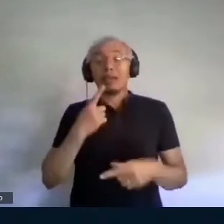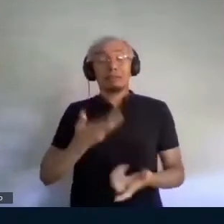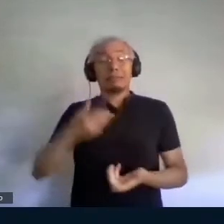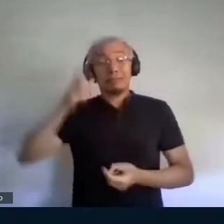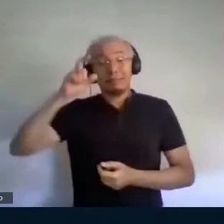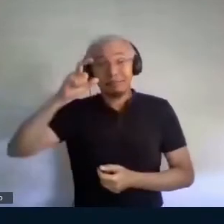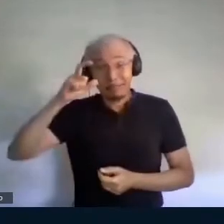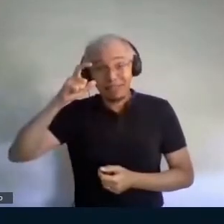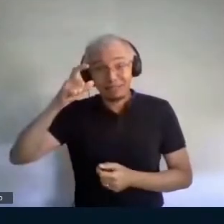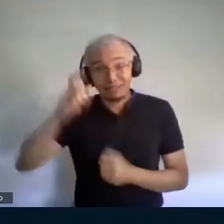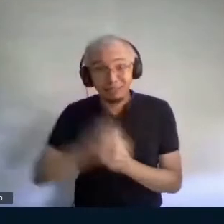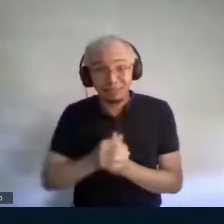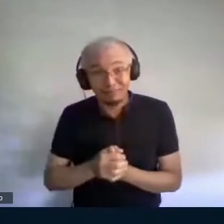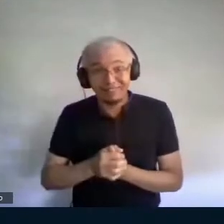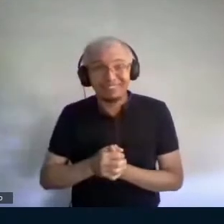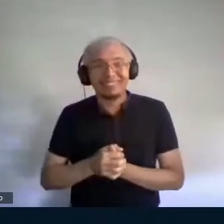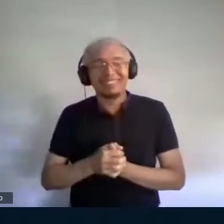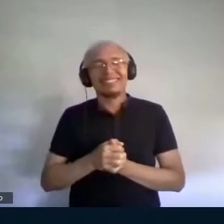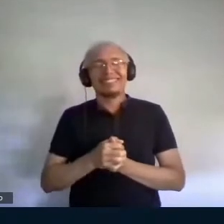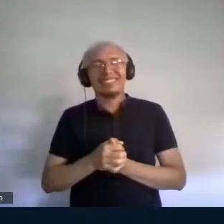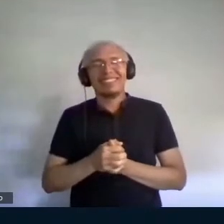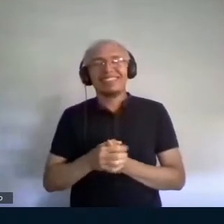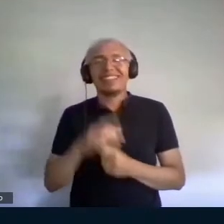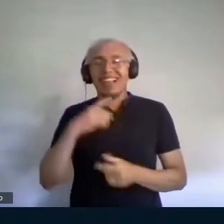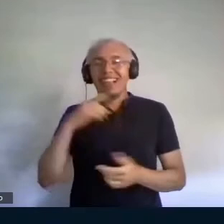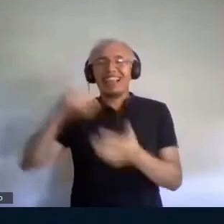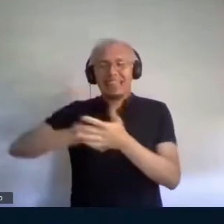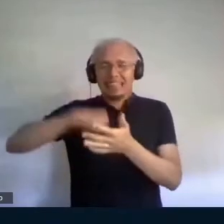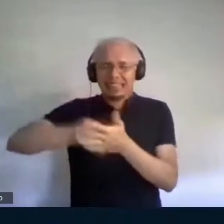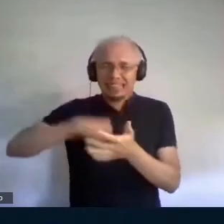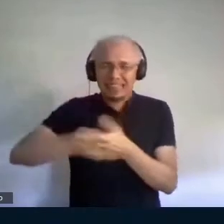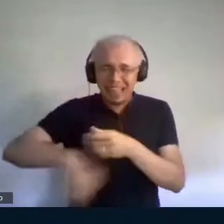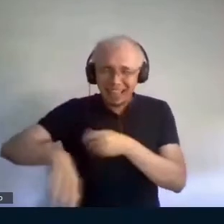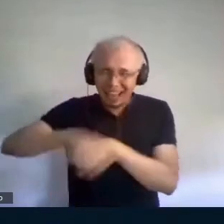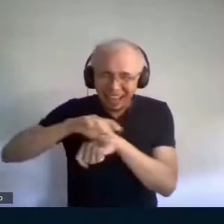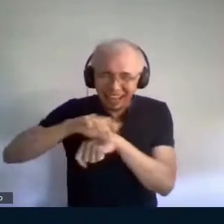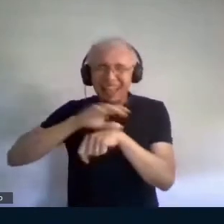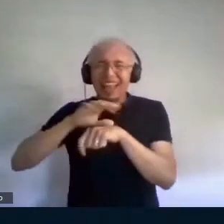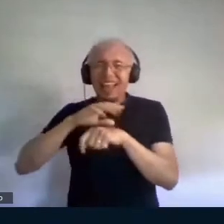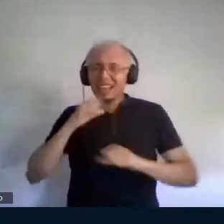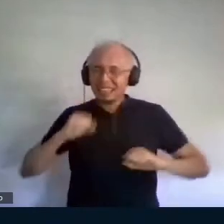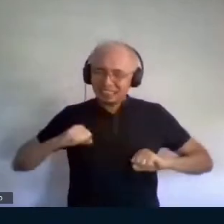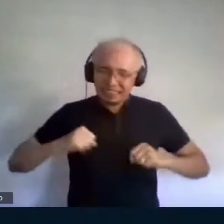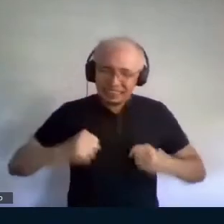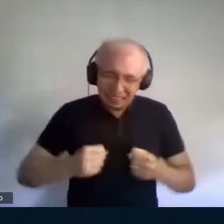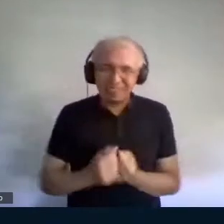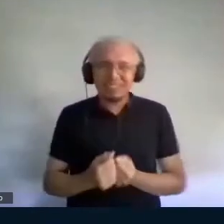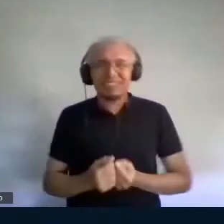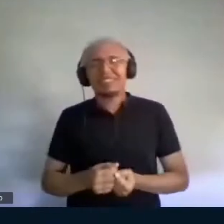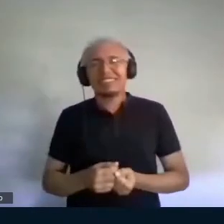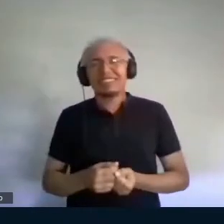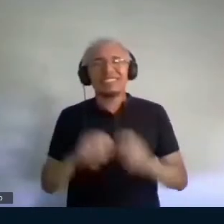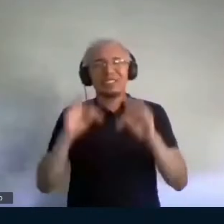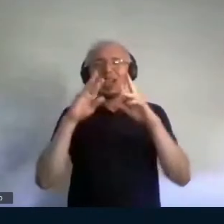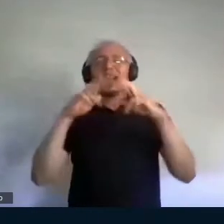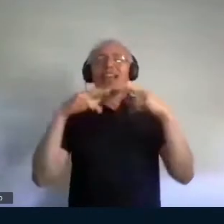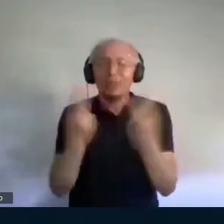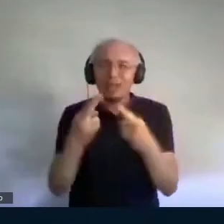Brito, um lutador pelo Centro de Apoio ao Surdo, fez todas as